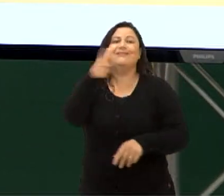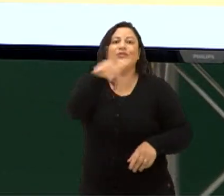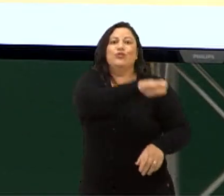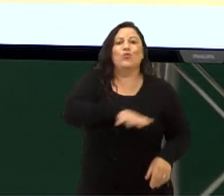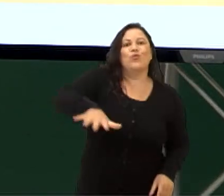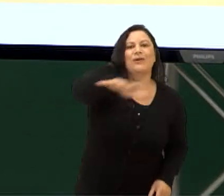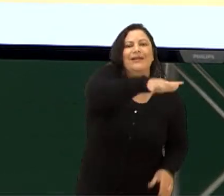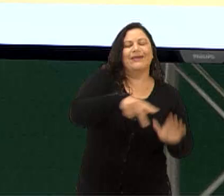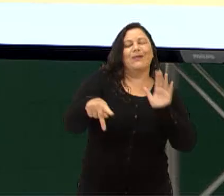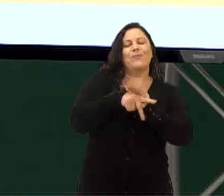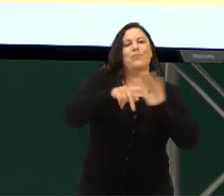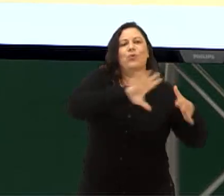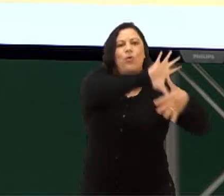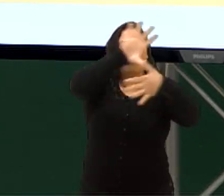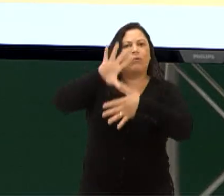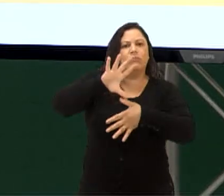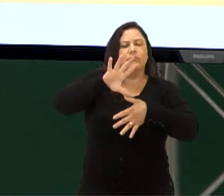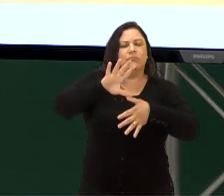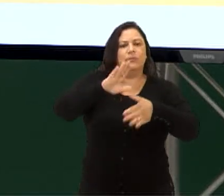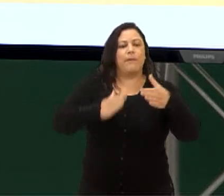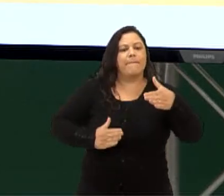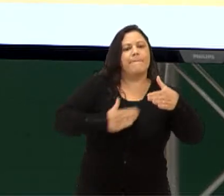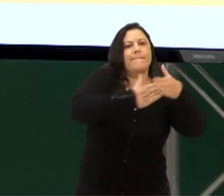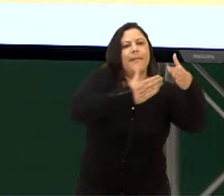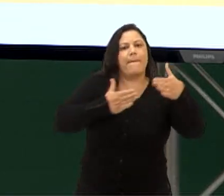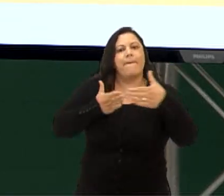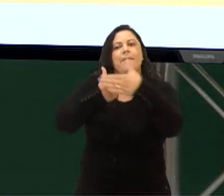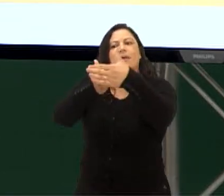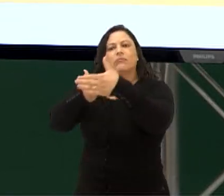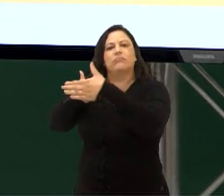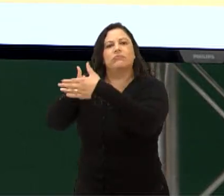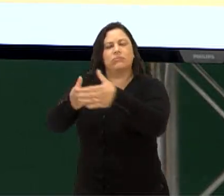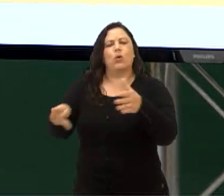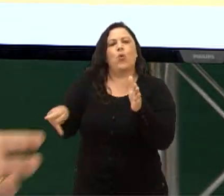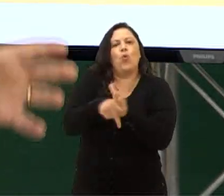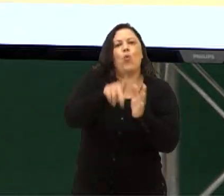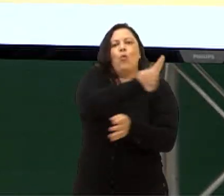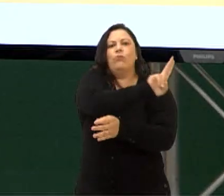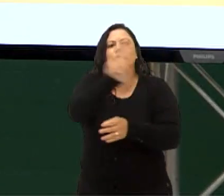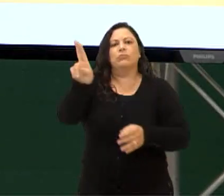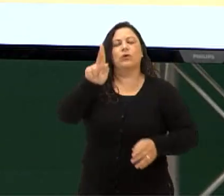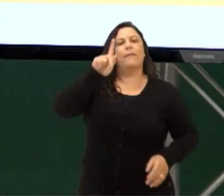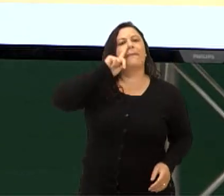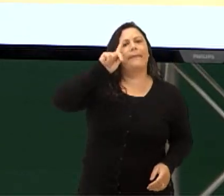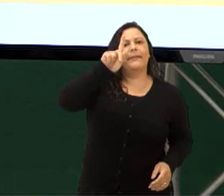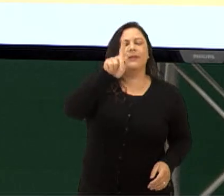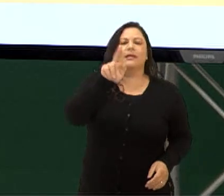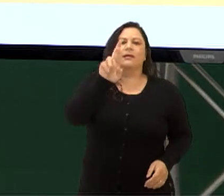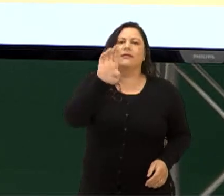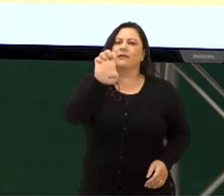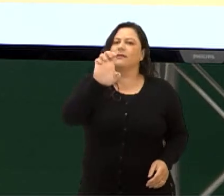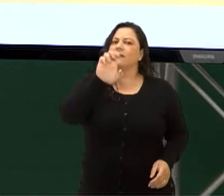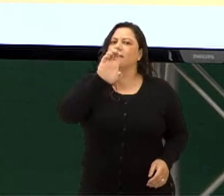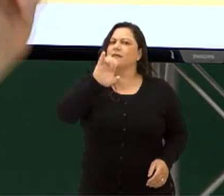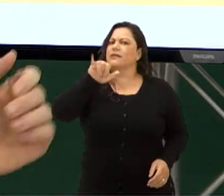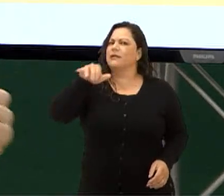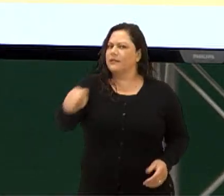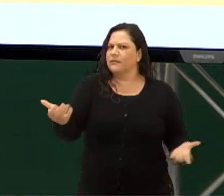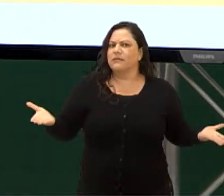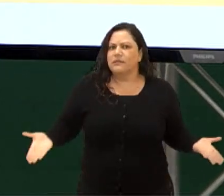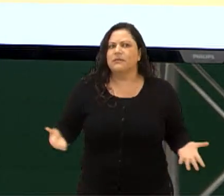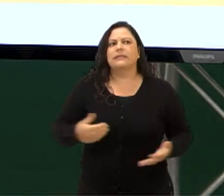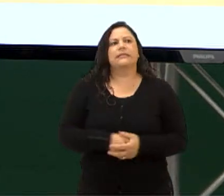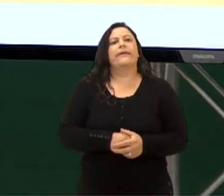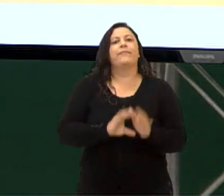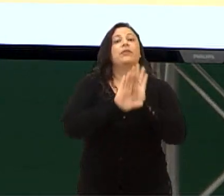território geográfico delimitado chamado Grécia. É por isso que nós colocamos aqui nesse slide, Grécia é